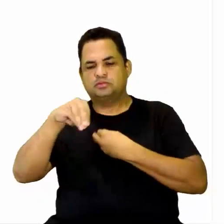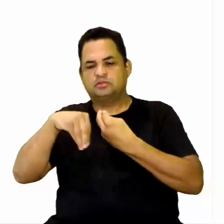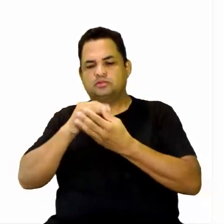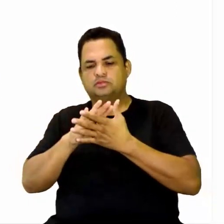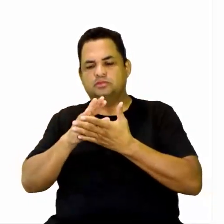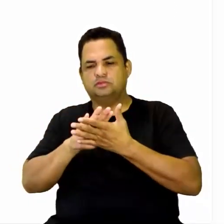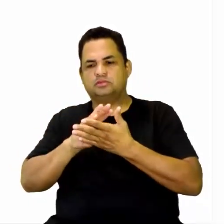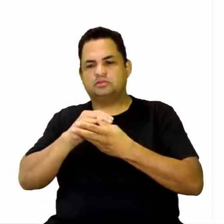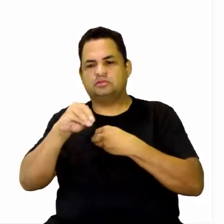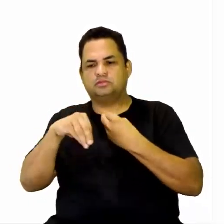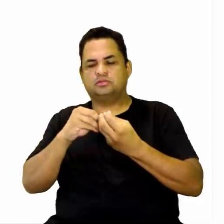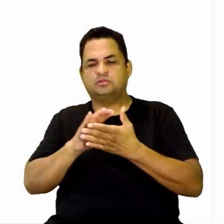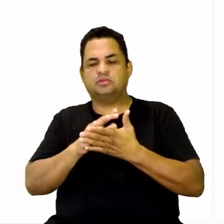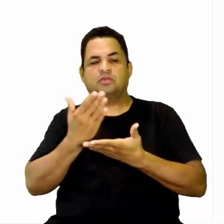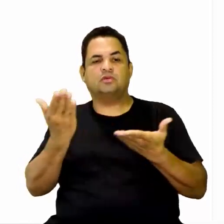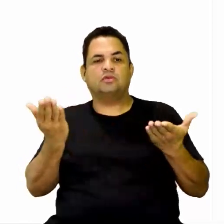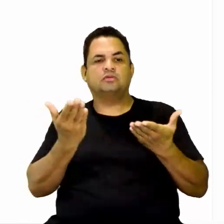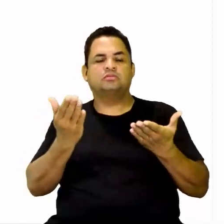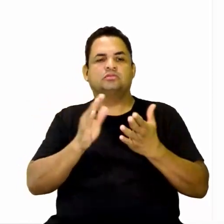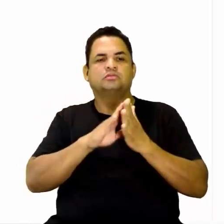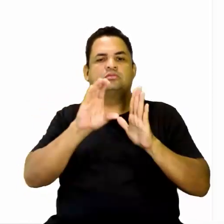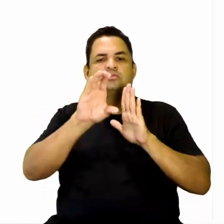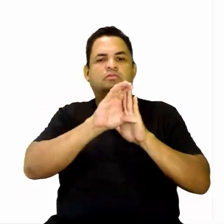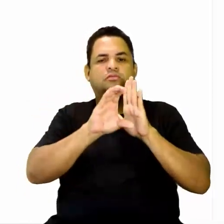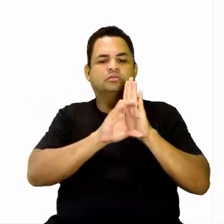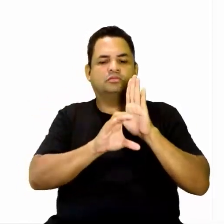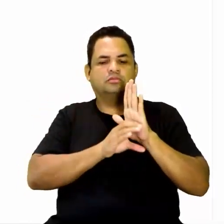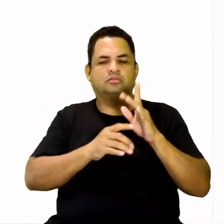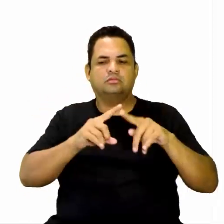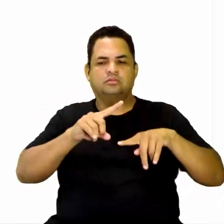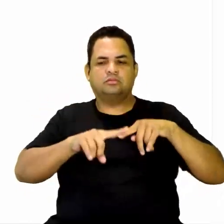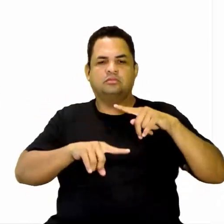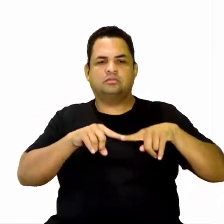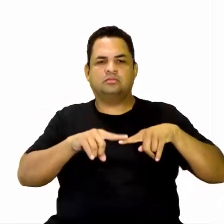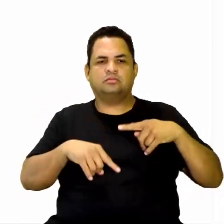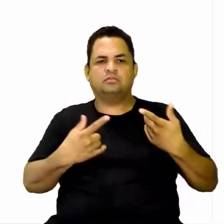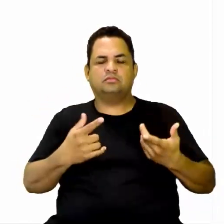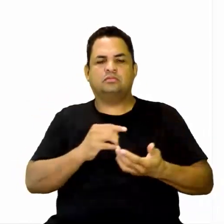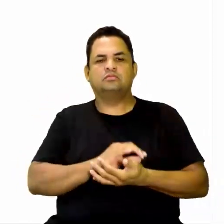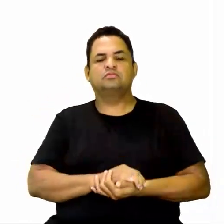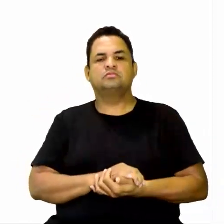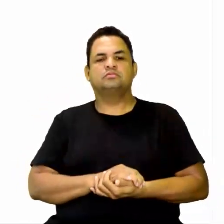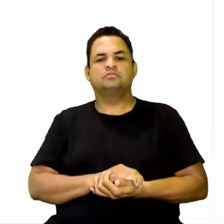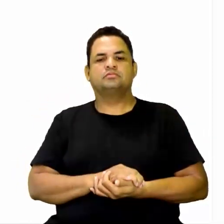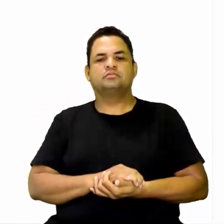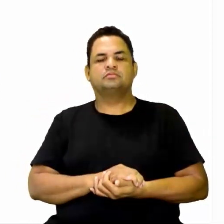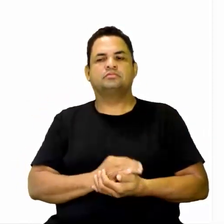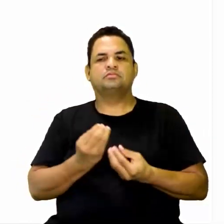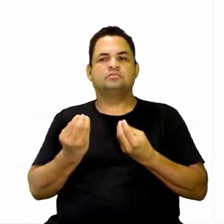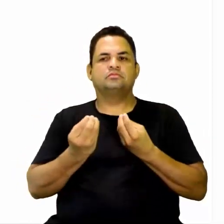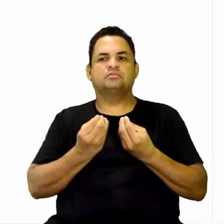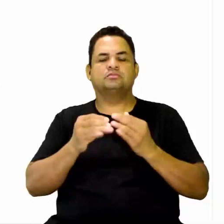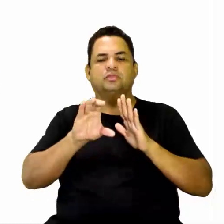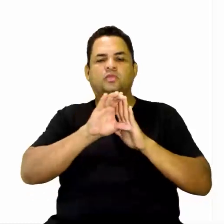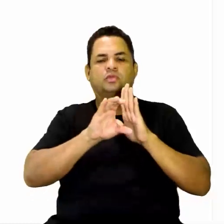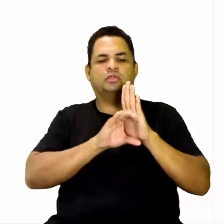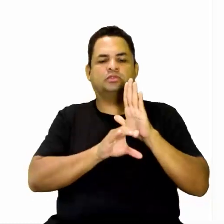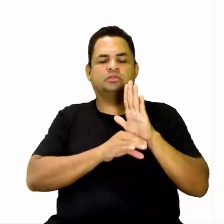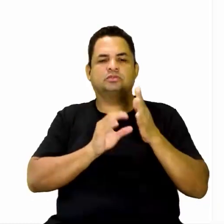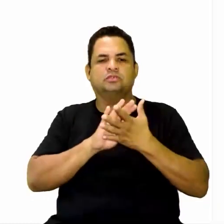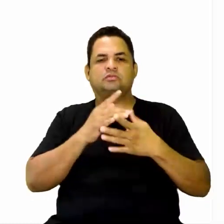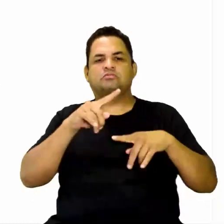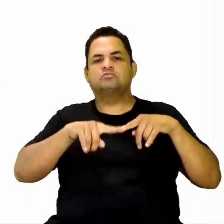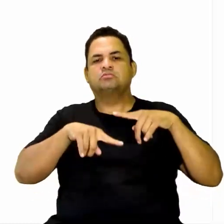agora para a classificação dos materiais. Bom, como é que eu vou classificar os materiais?